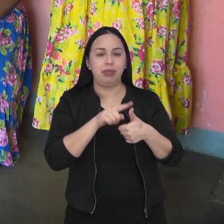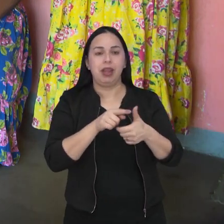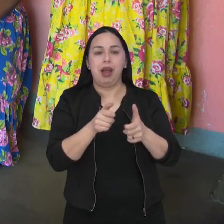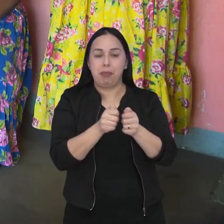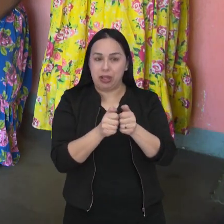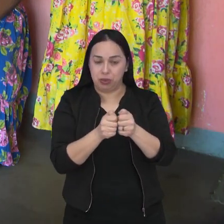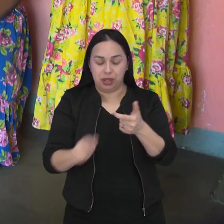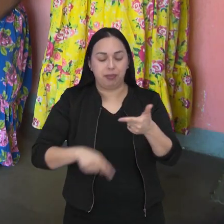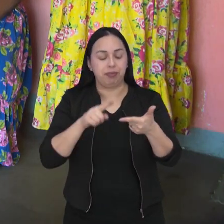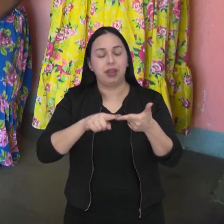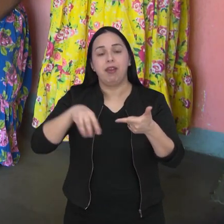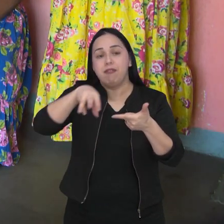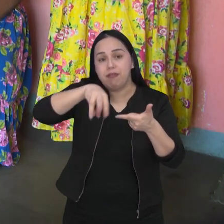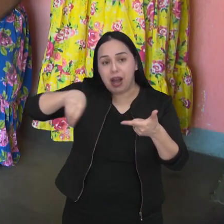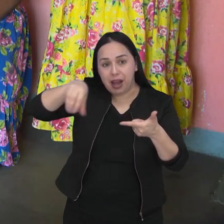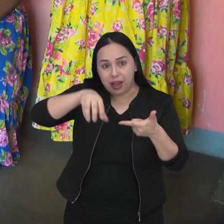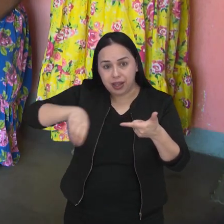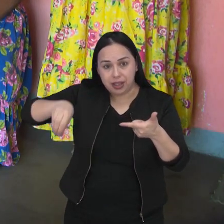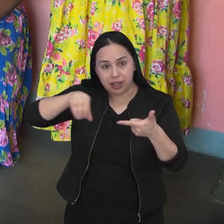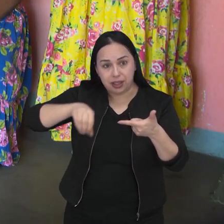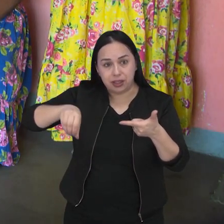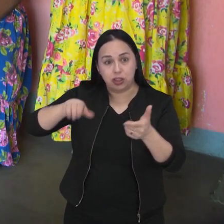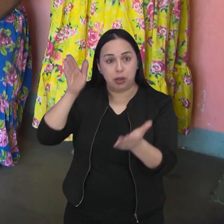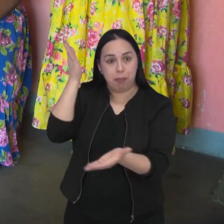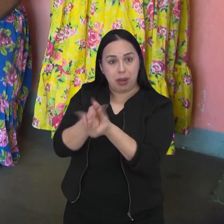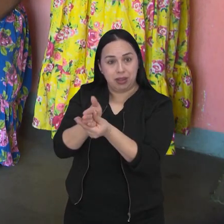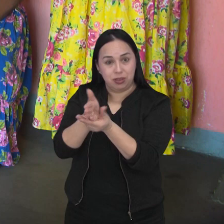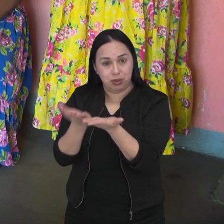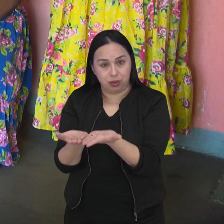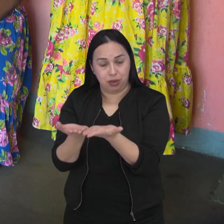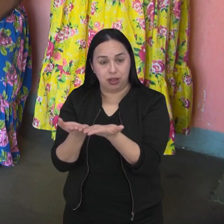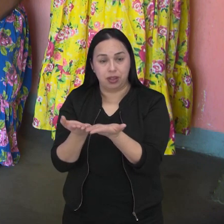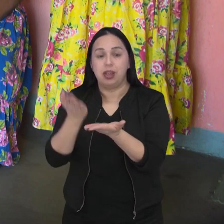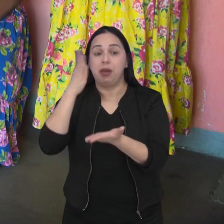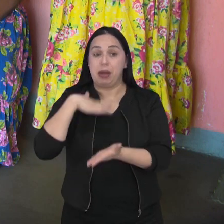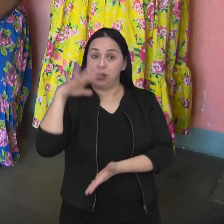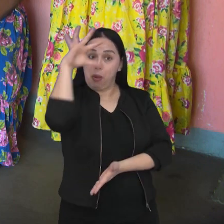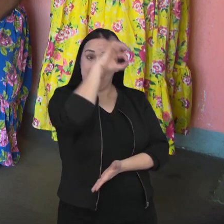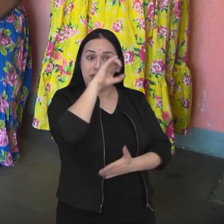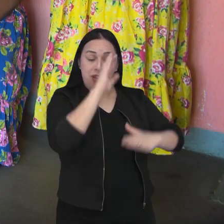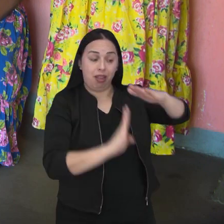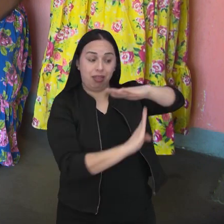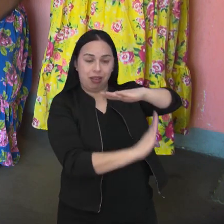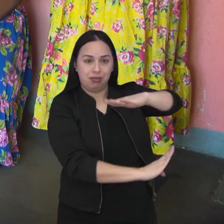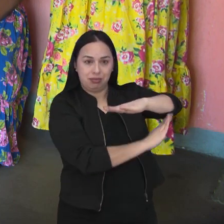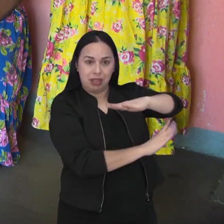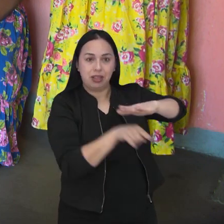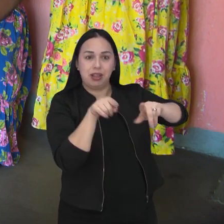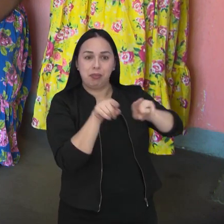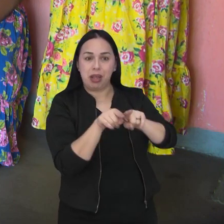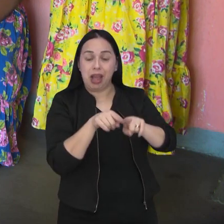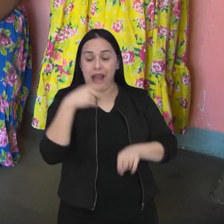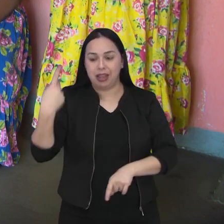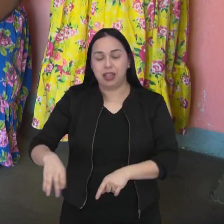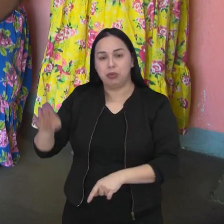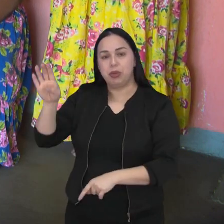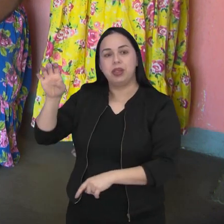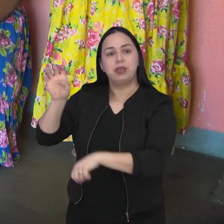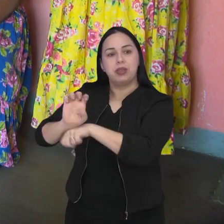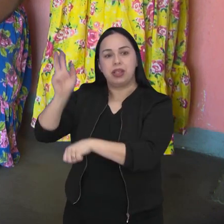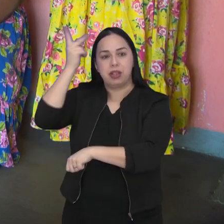farinha de mandioca, esse tipo que eu faço, nós chamamos lá de Barra do Piraí, né? Porque que aqui no estado de São Paulo ela é feita com farinha